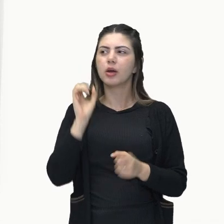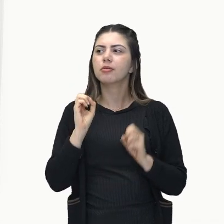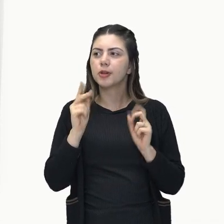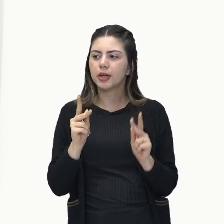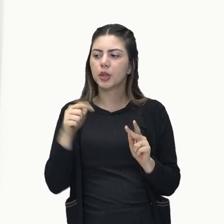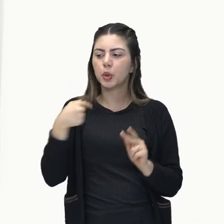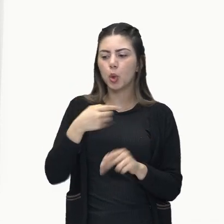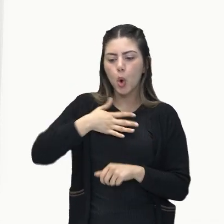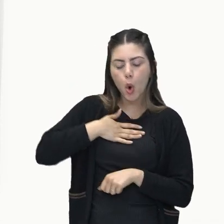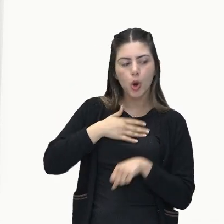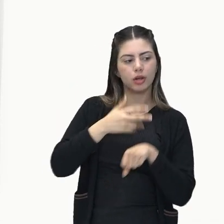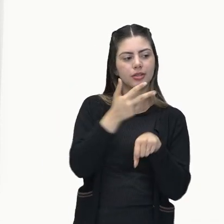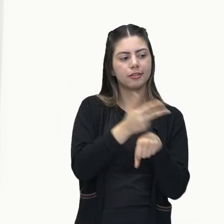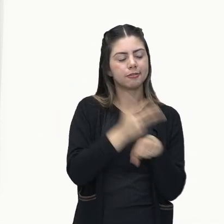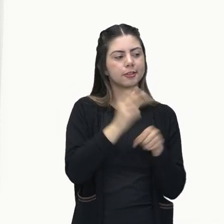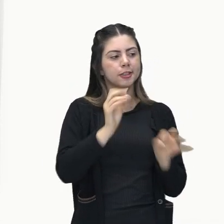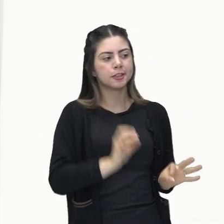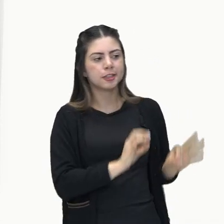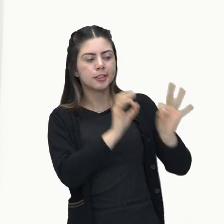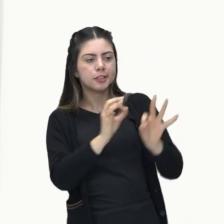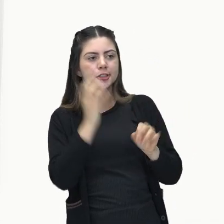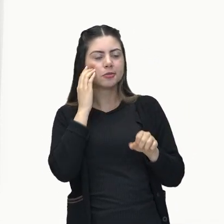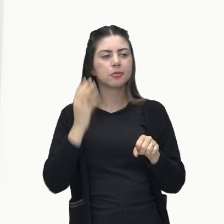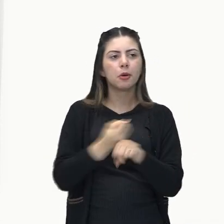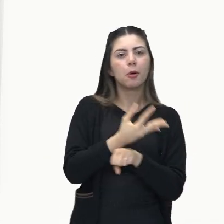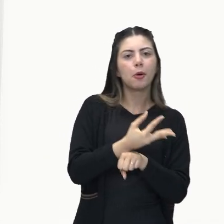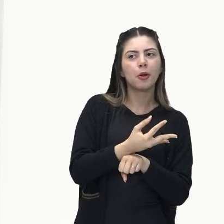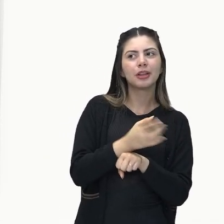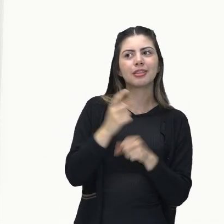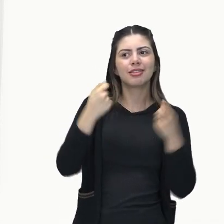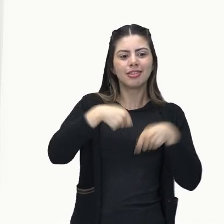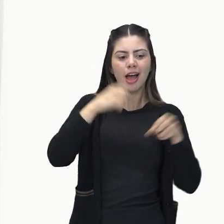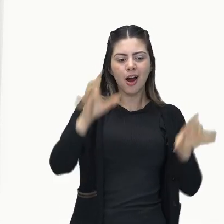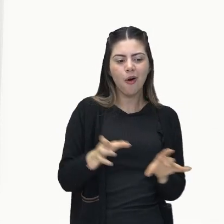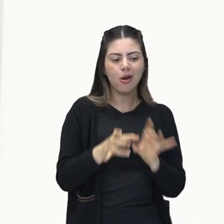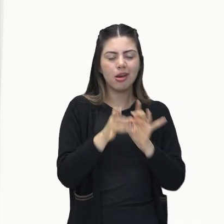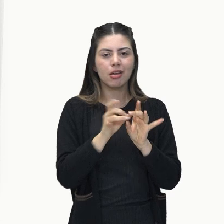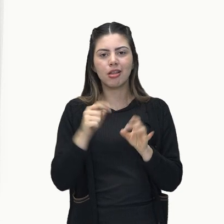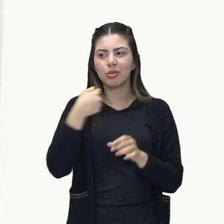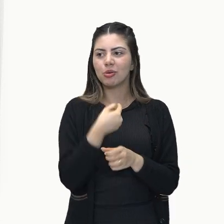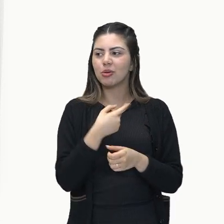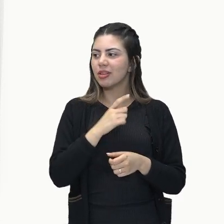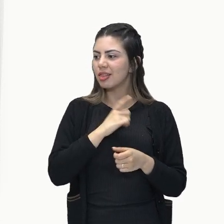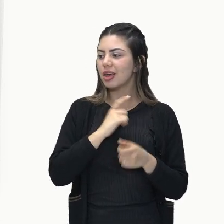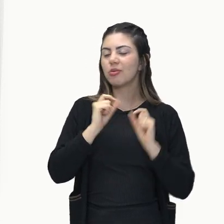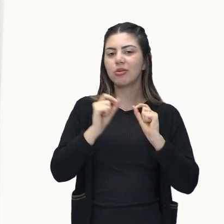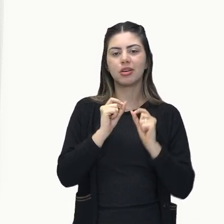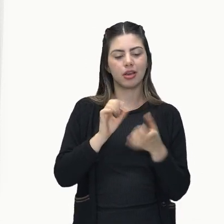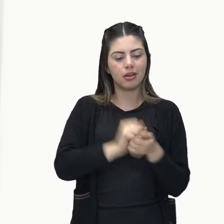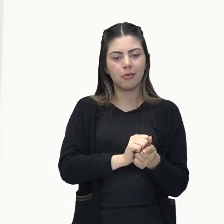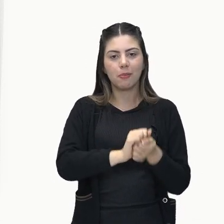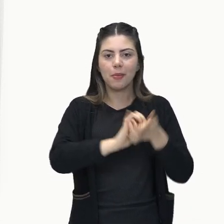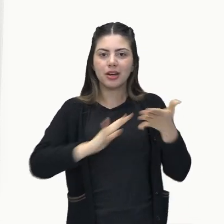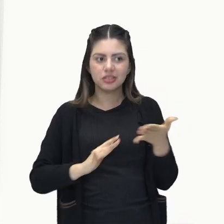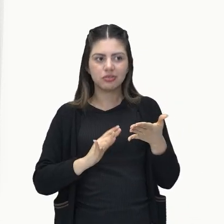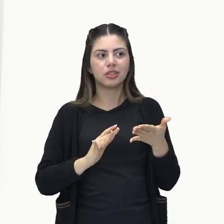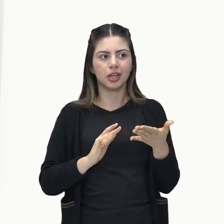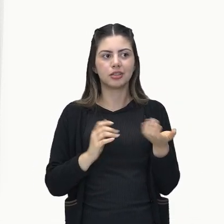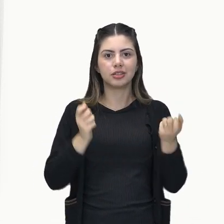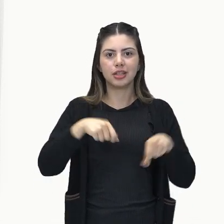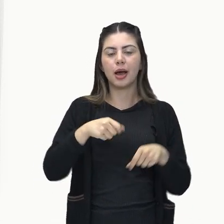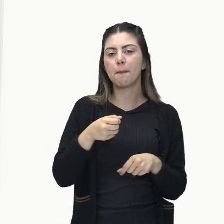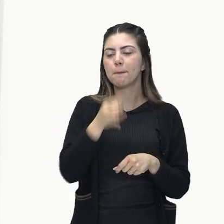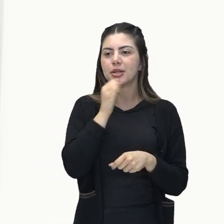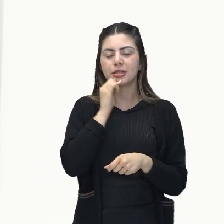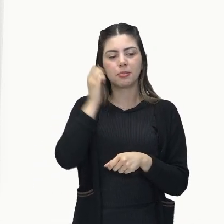muito de vídeo, que a gente vê na internet, de podcast, por que a gente não faz, então, alguma coisa, unir o útil ao agradável? Trazer o